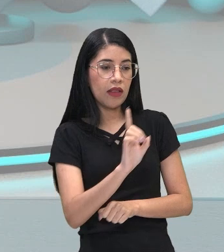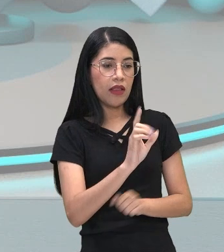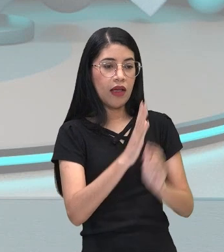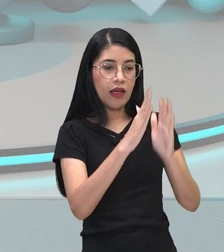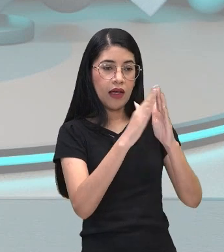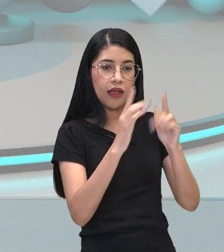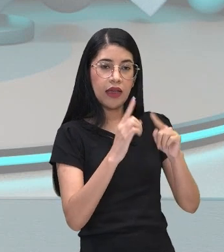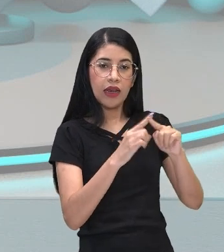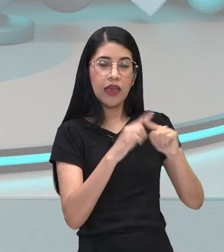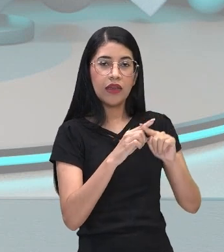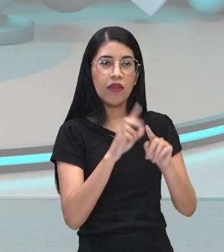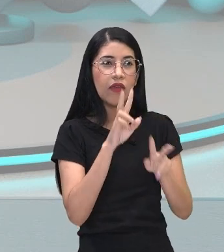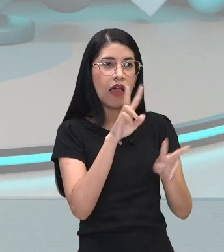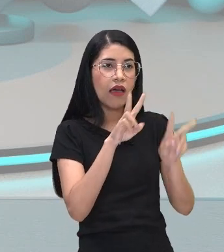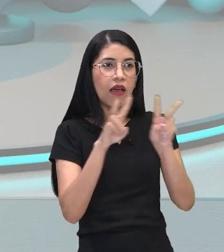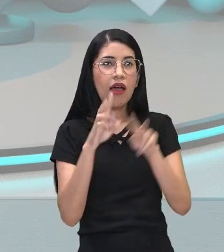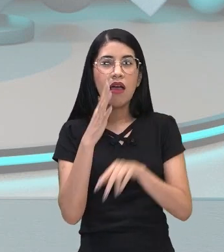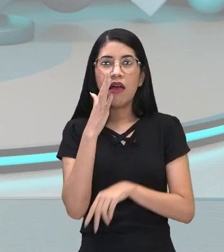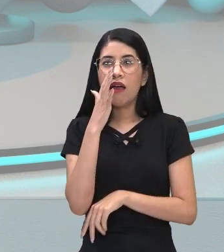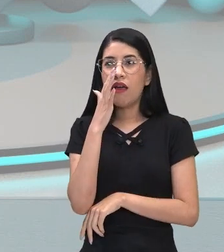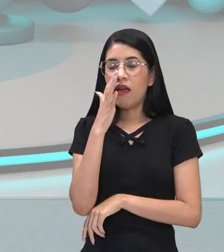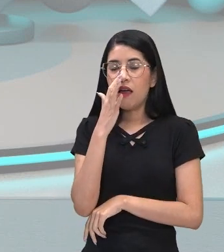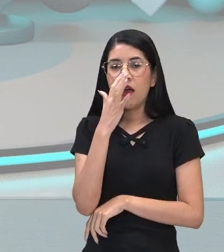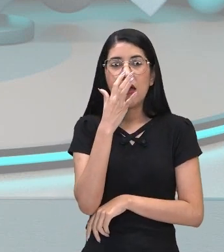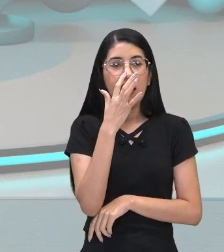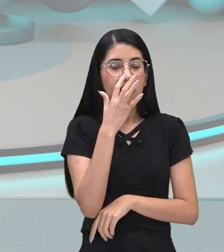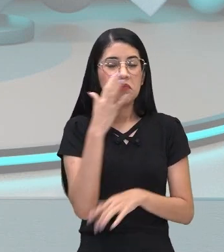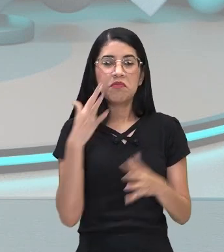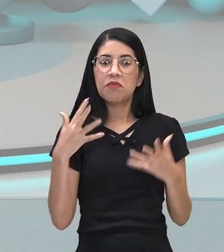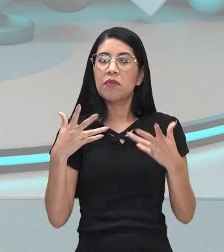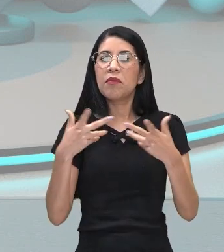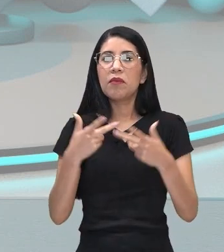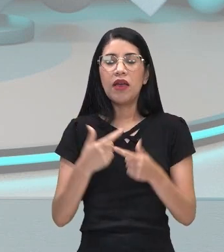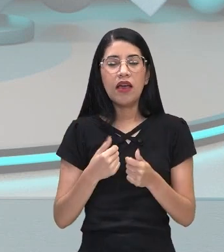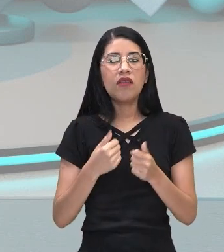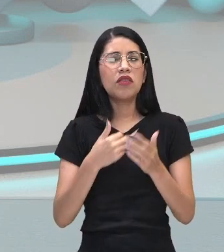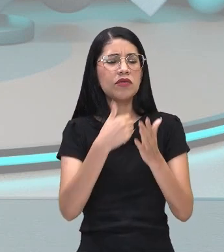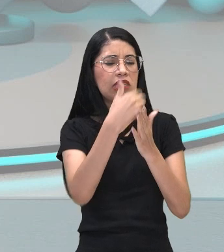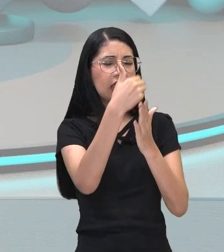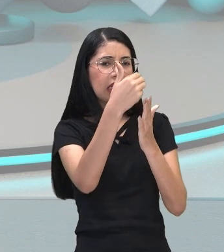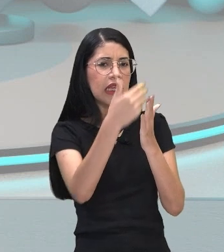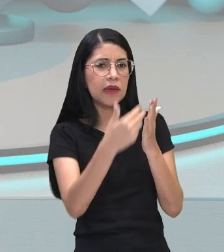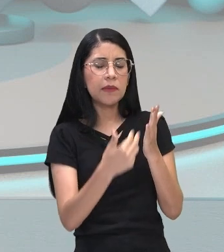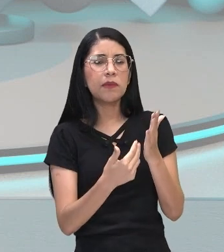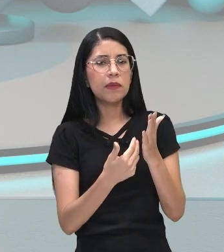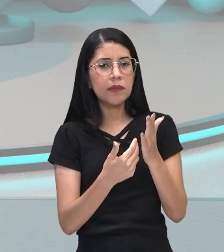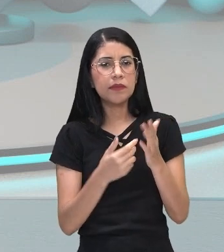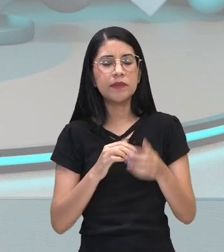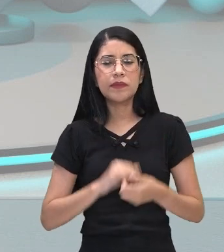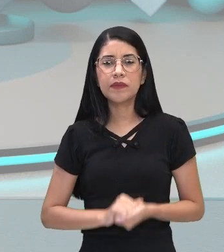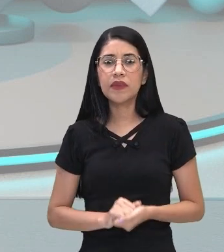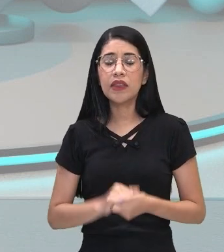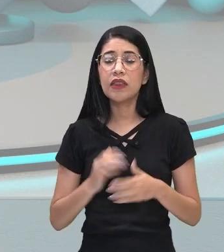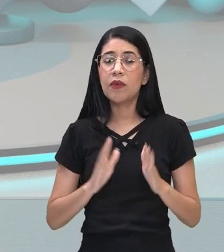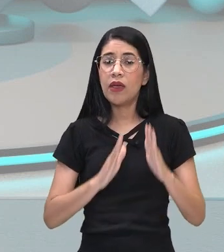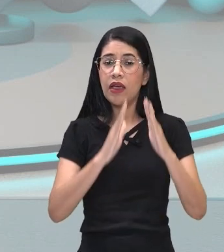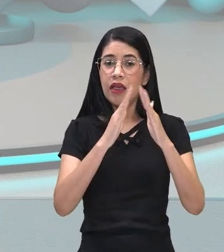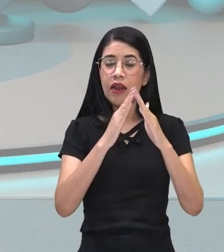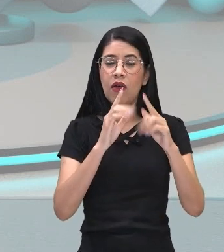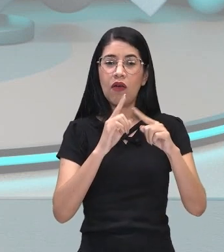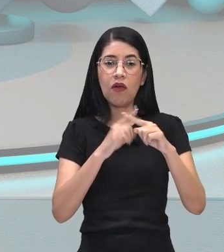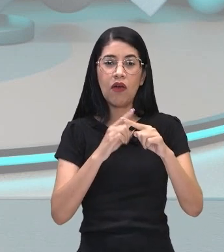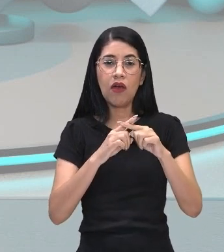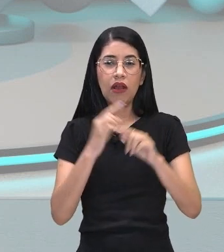ficavam maravilhosos com a suntuosidade, com a beleza e com a verticalidade, ou seja, eram catedrais